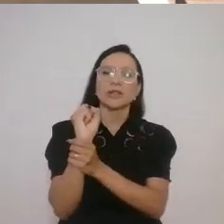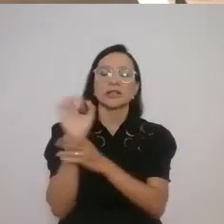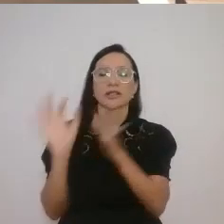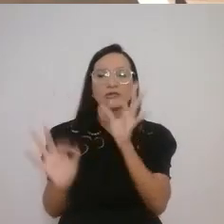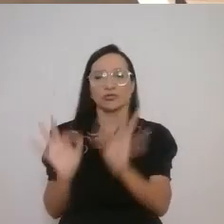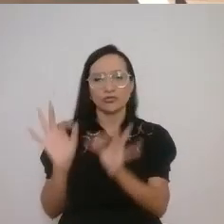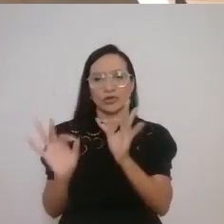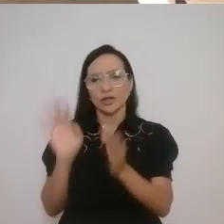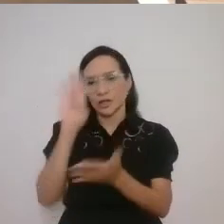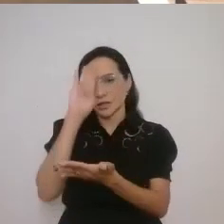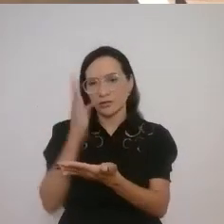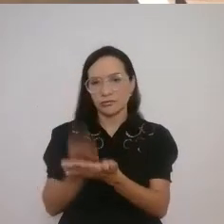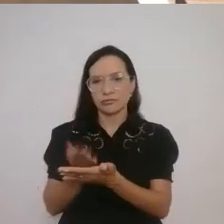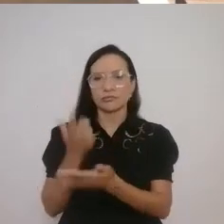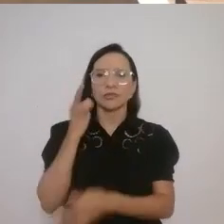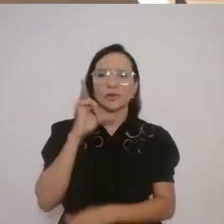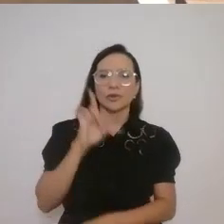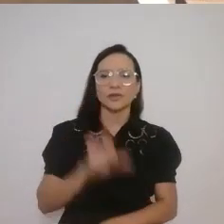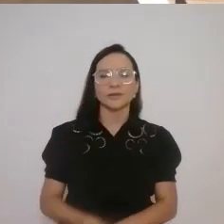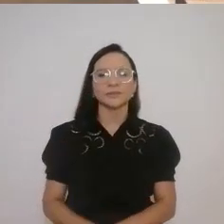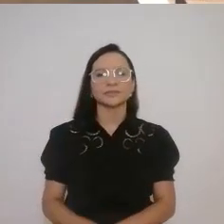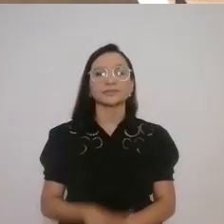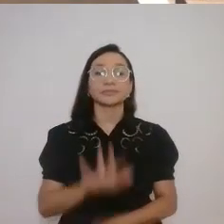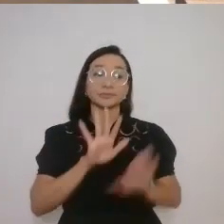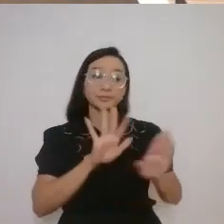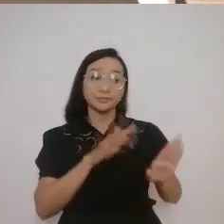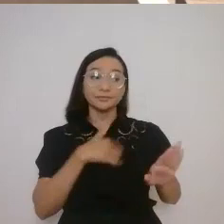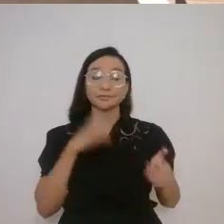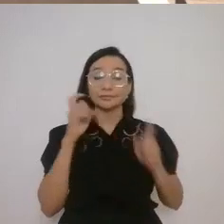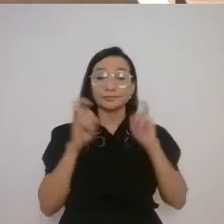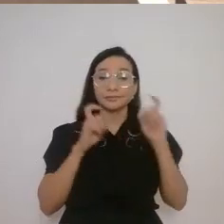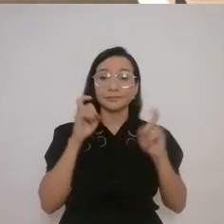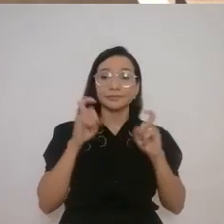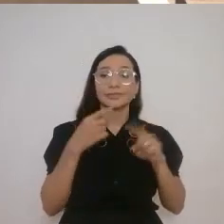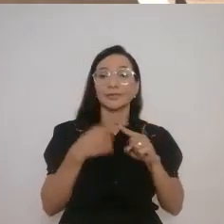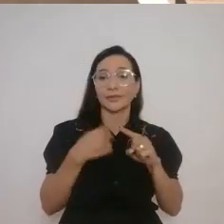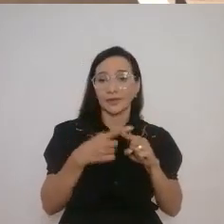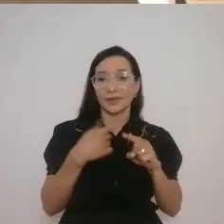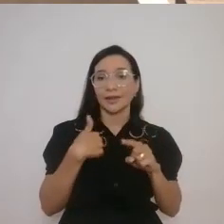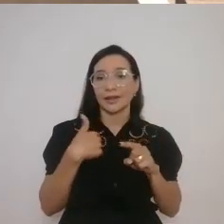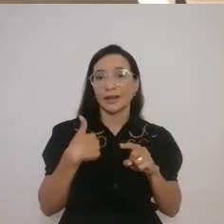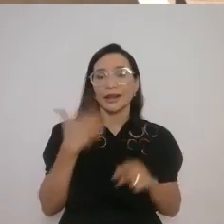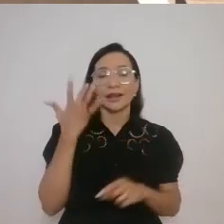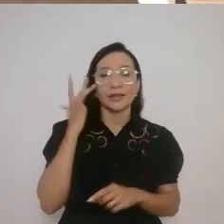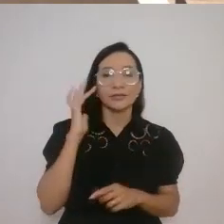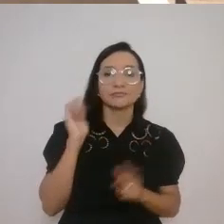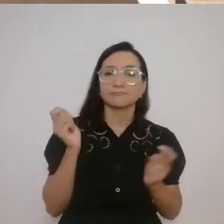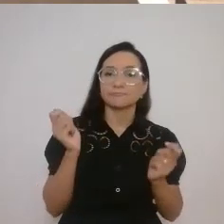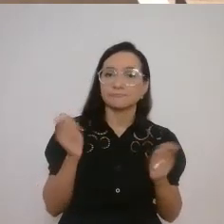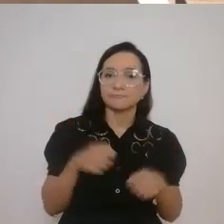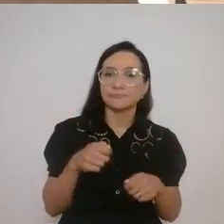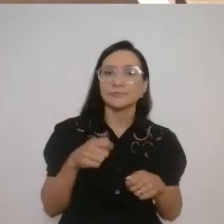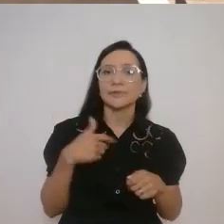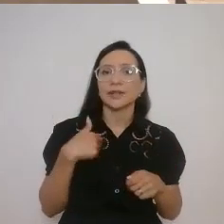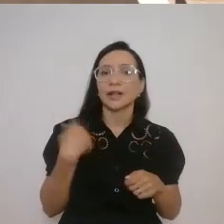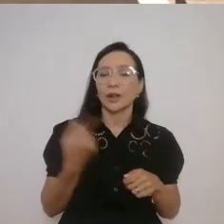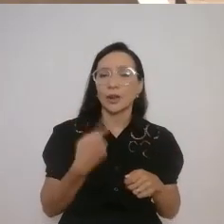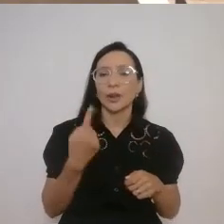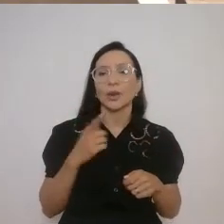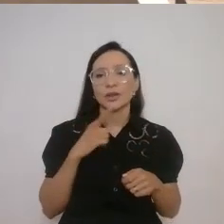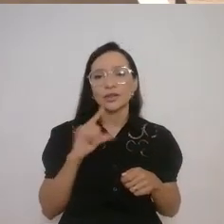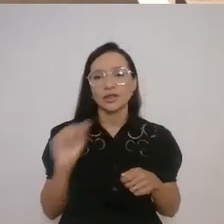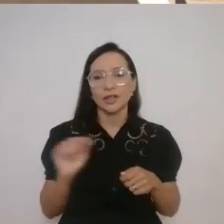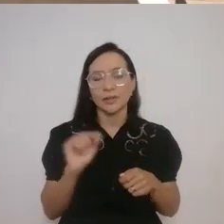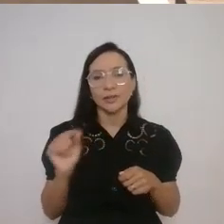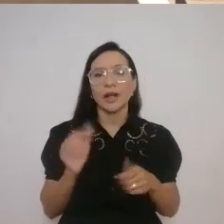Mas, desembargador, minha preocupação é que eu me deparei com essas possibilidades. Nós temos, no primeiro grau,